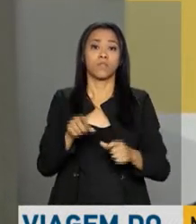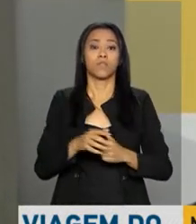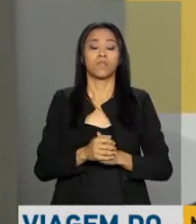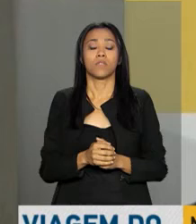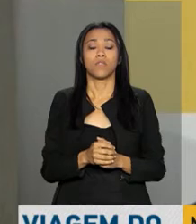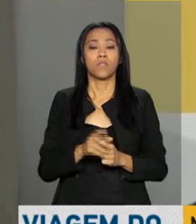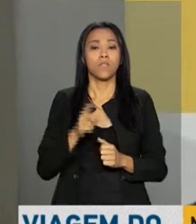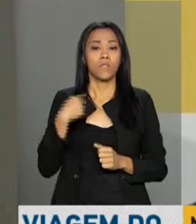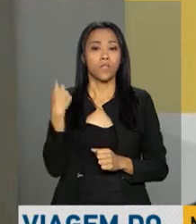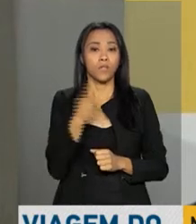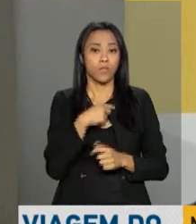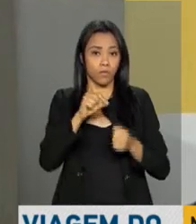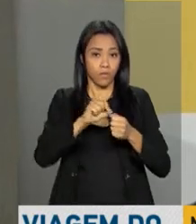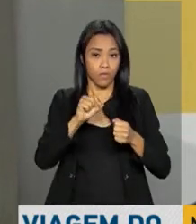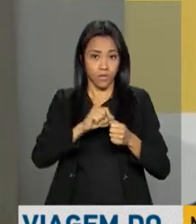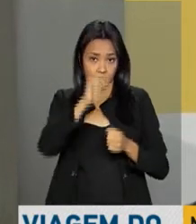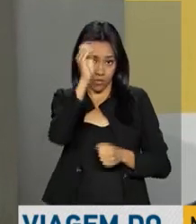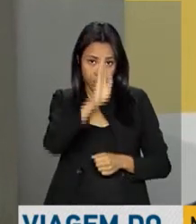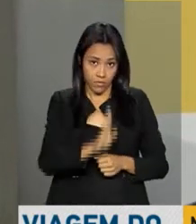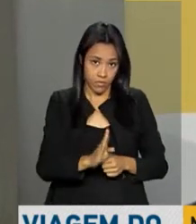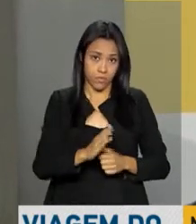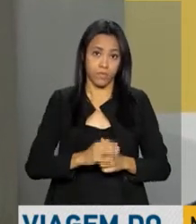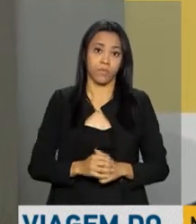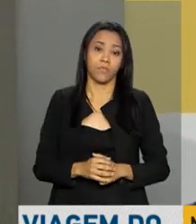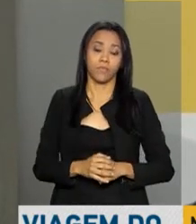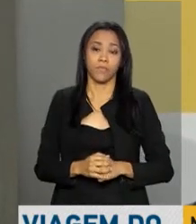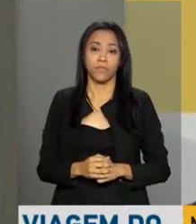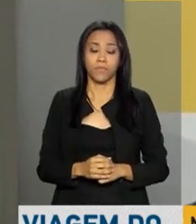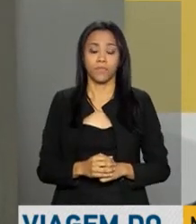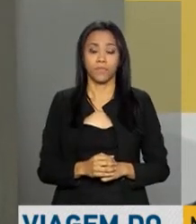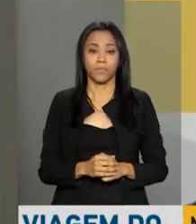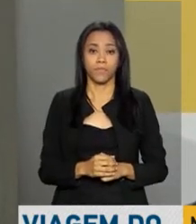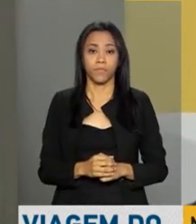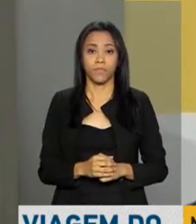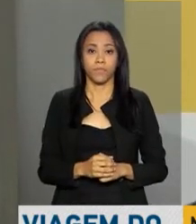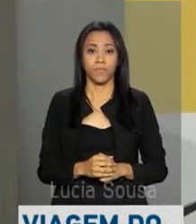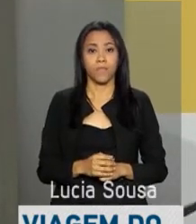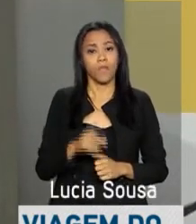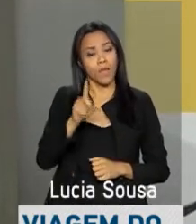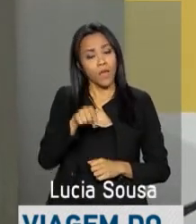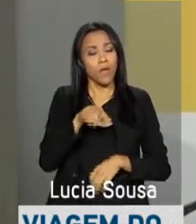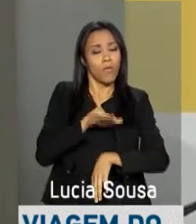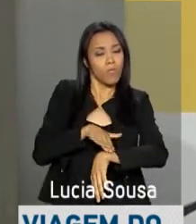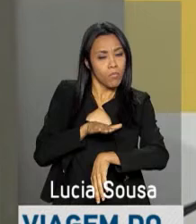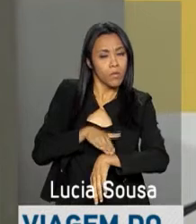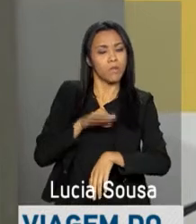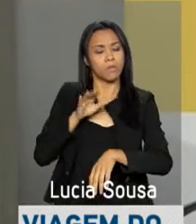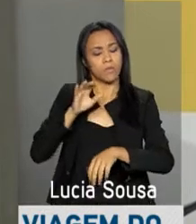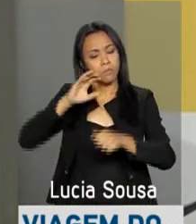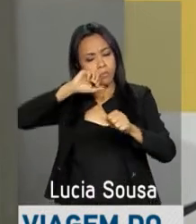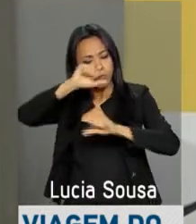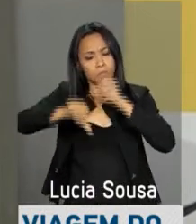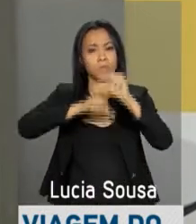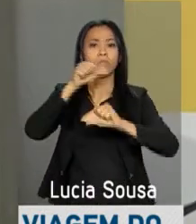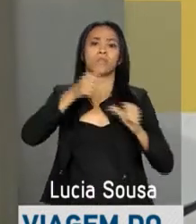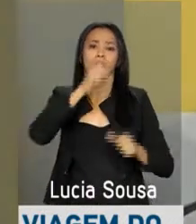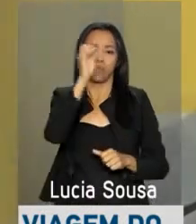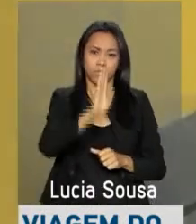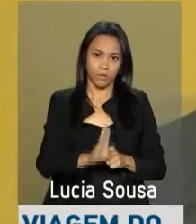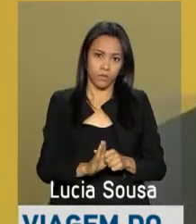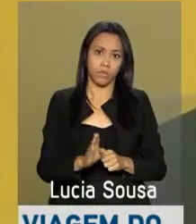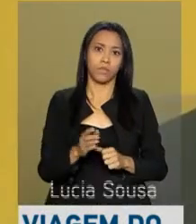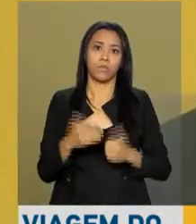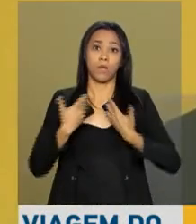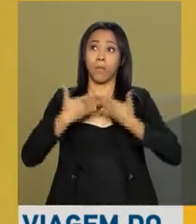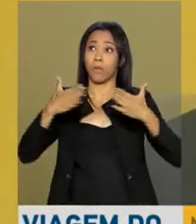fazendo no brasil é o momento de reformas é de maior abertura